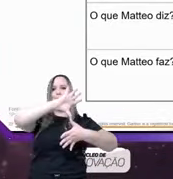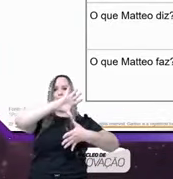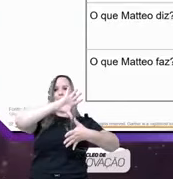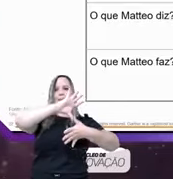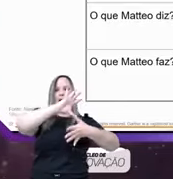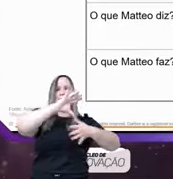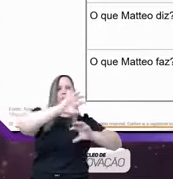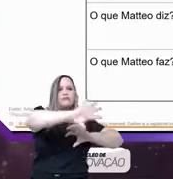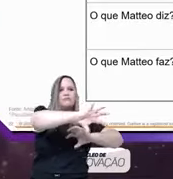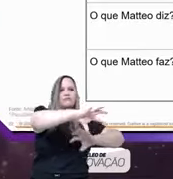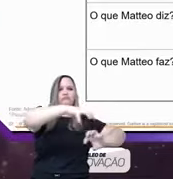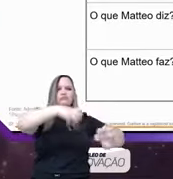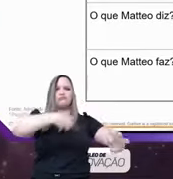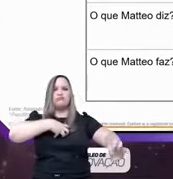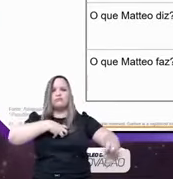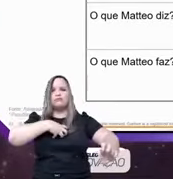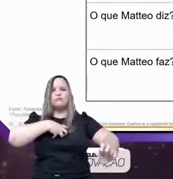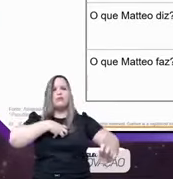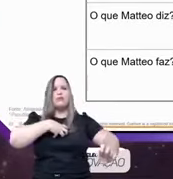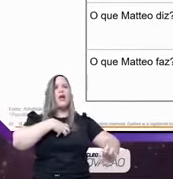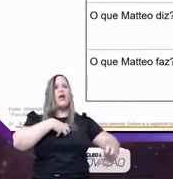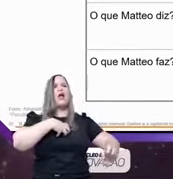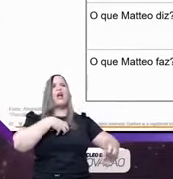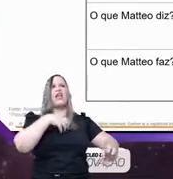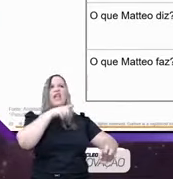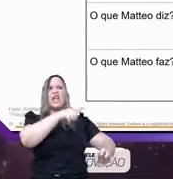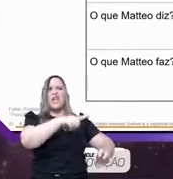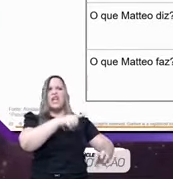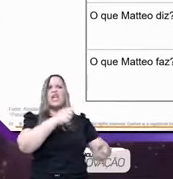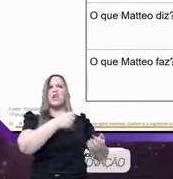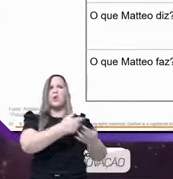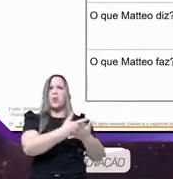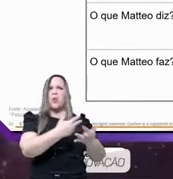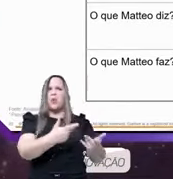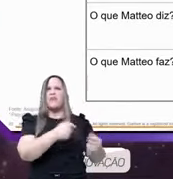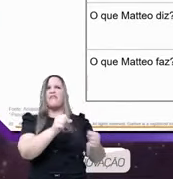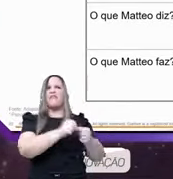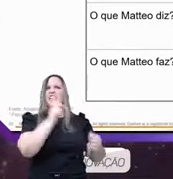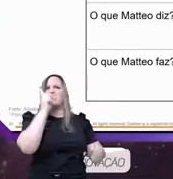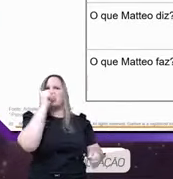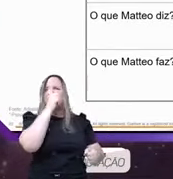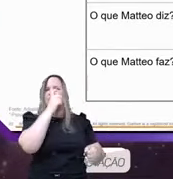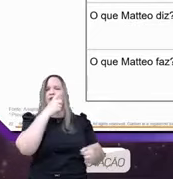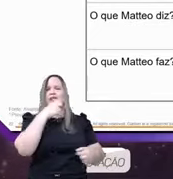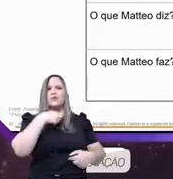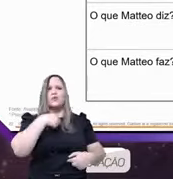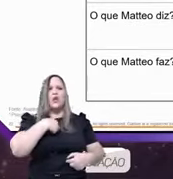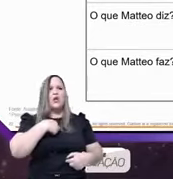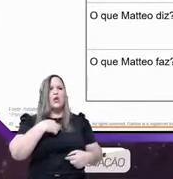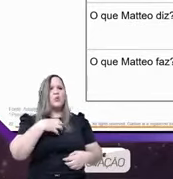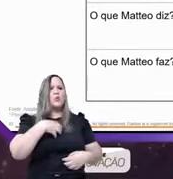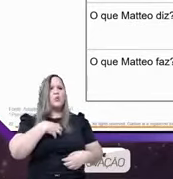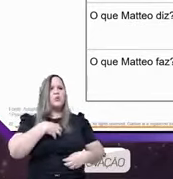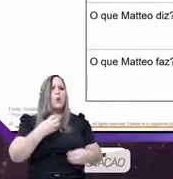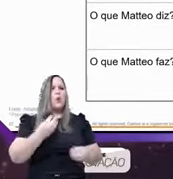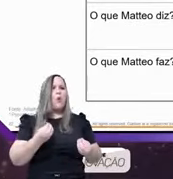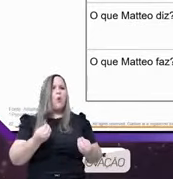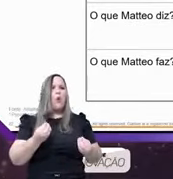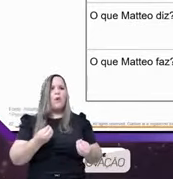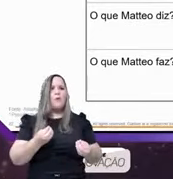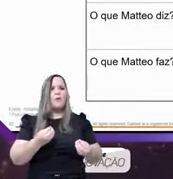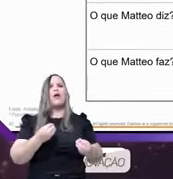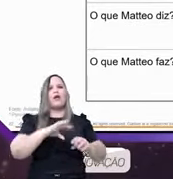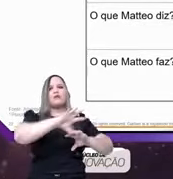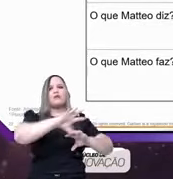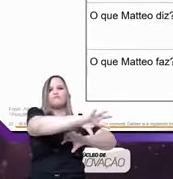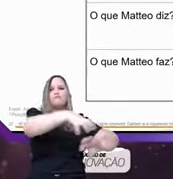compras? Num processo de compras, cada um dos estágios, como é que você se sente? Como é que está seu nível de empatia? O que você